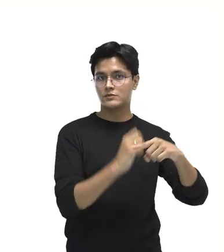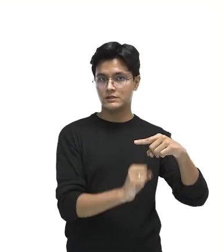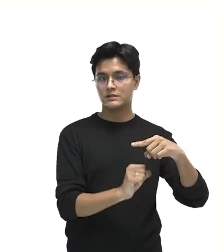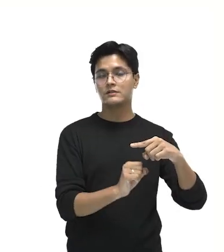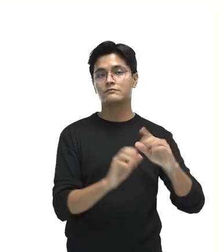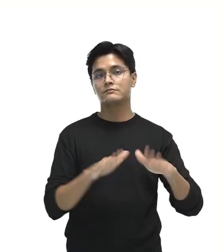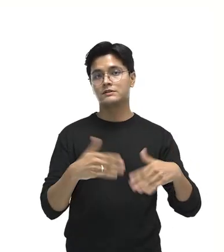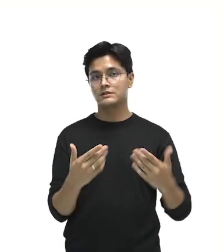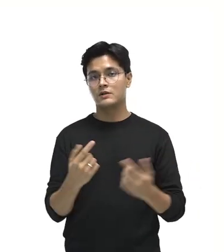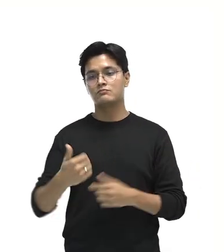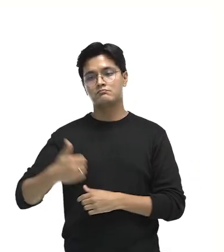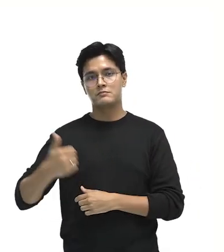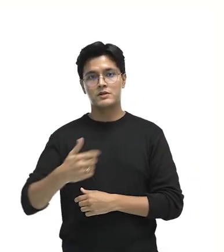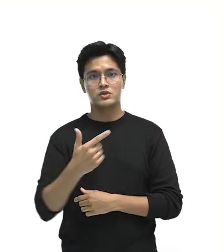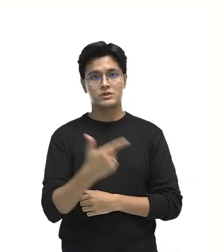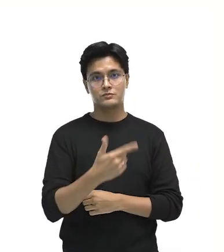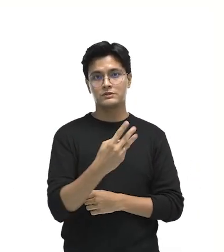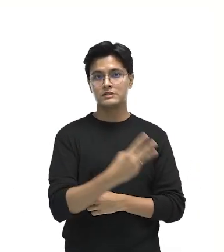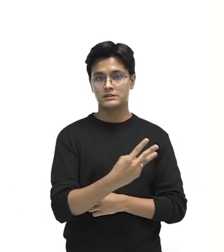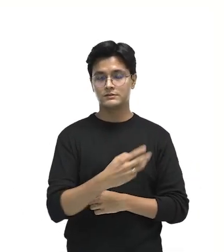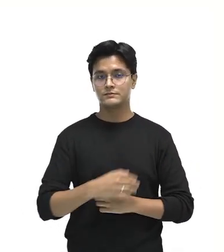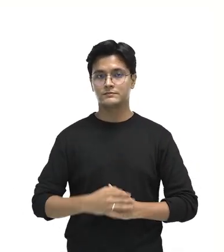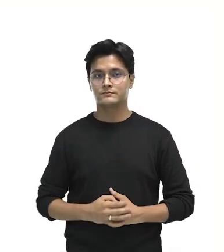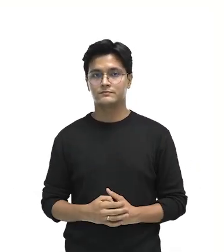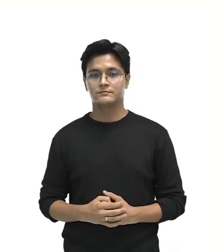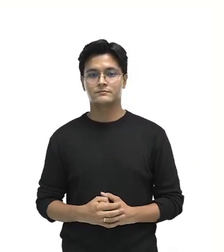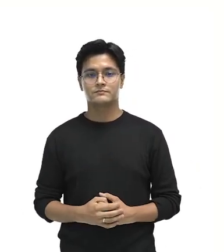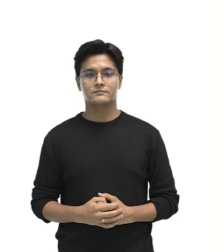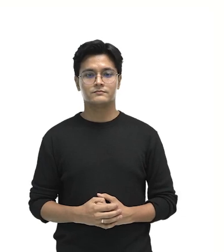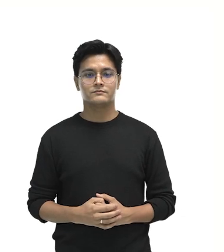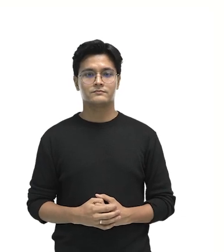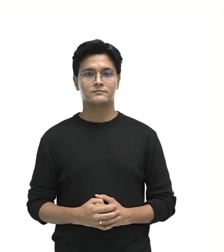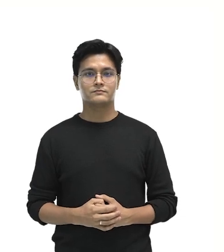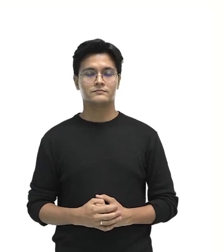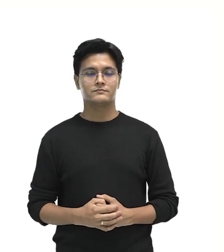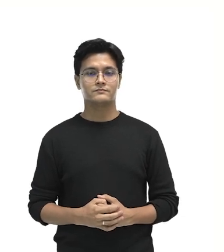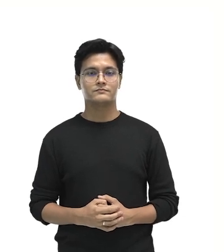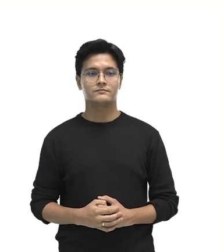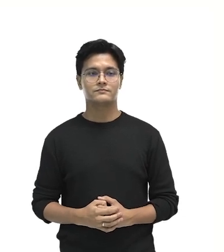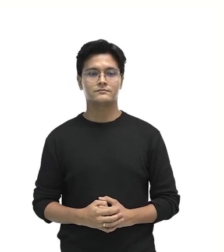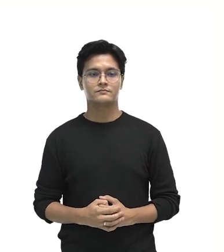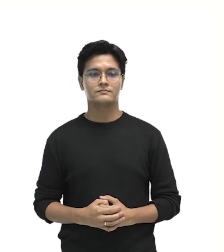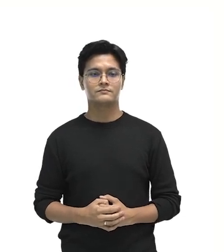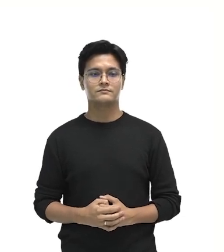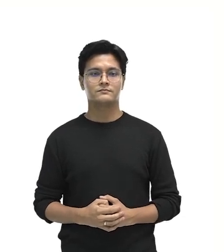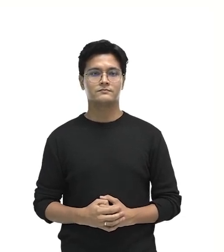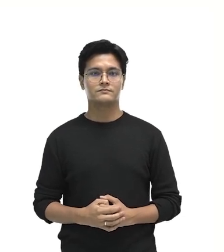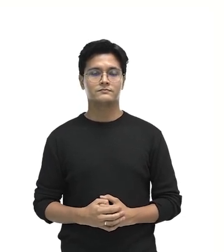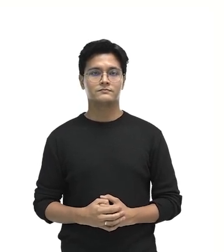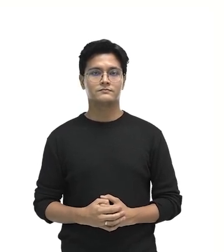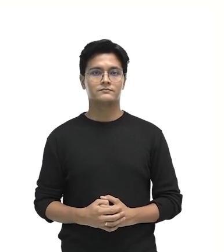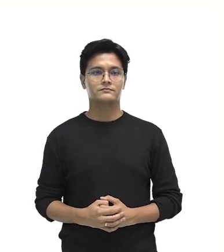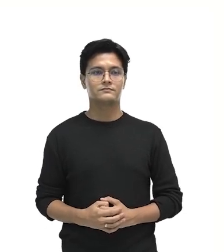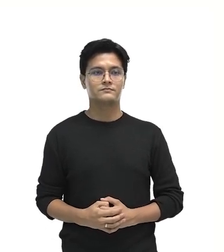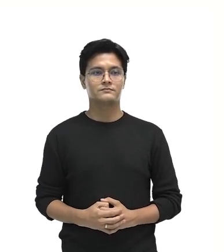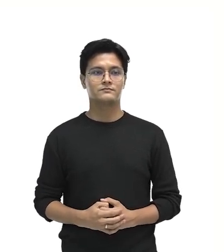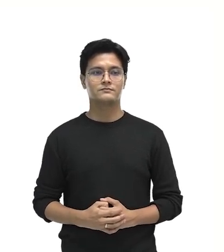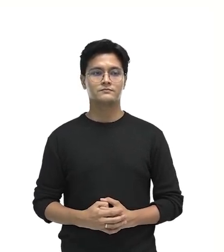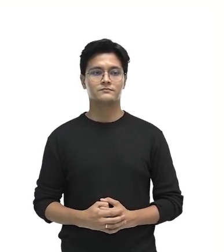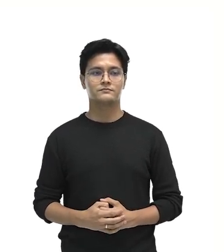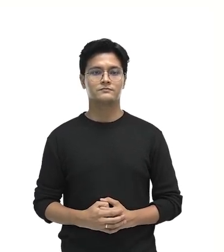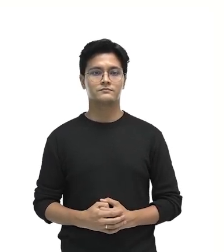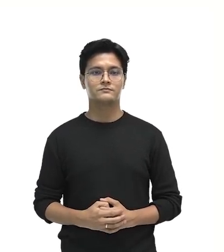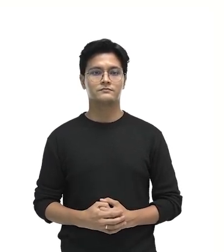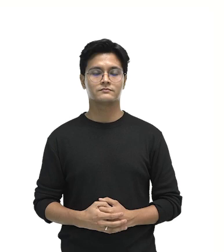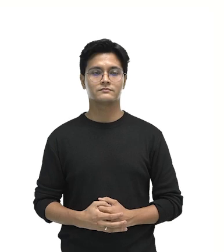Então 2/3 está em segundo lugar e 5/8 vem aí em última posição. Tá bom? Então,